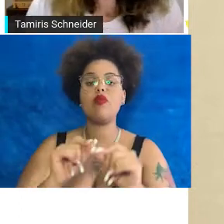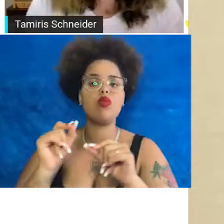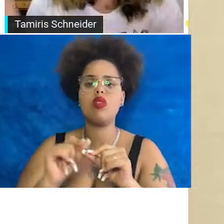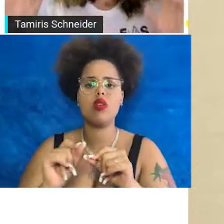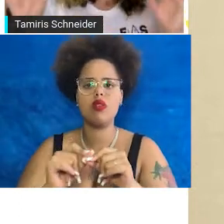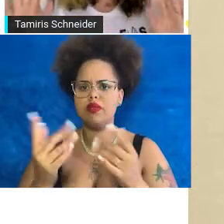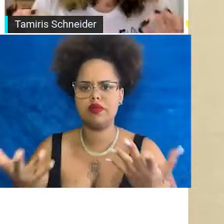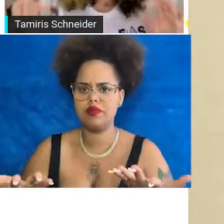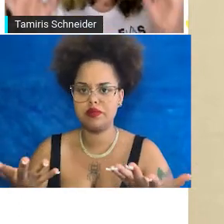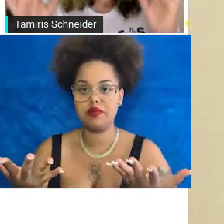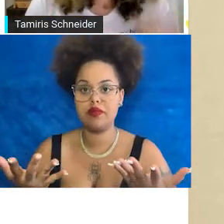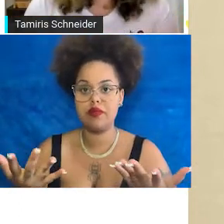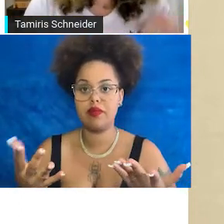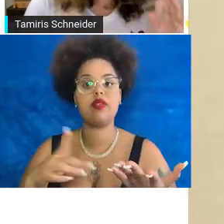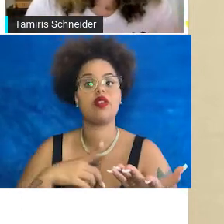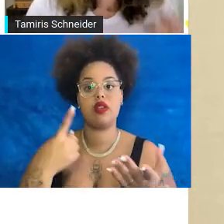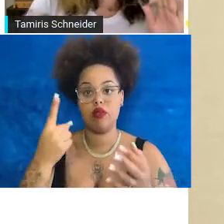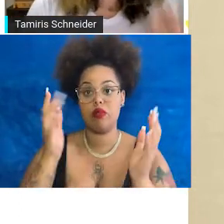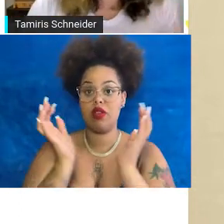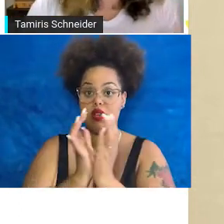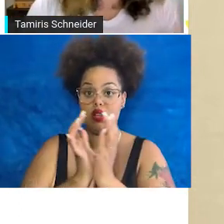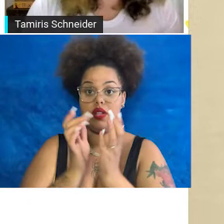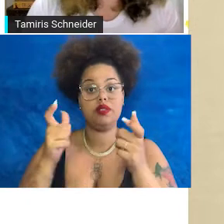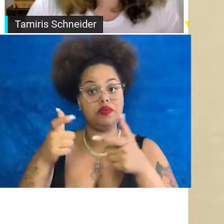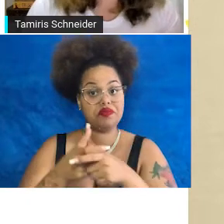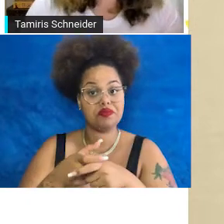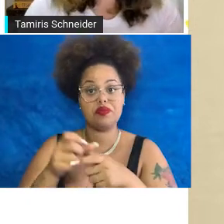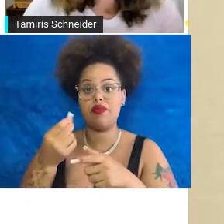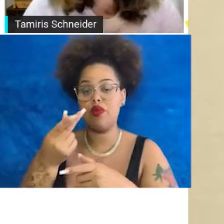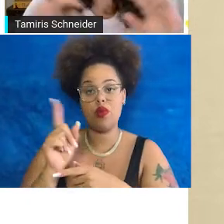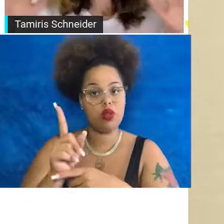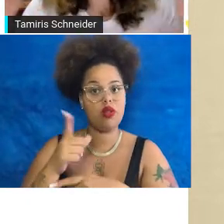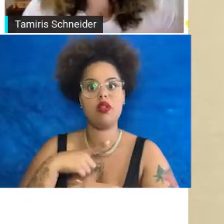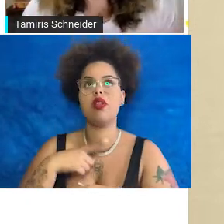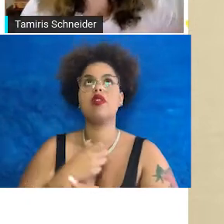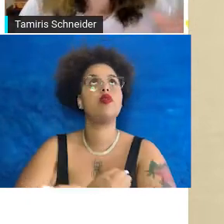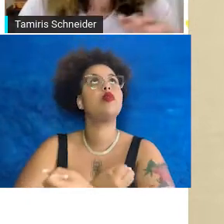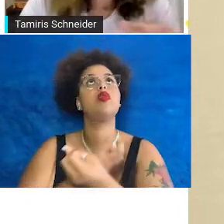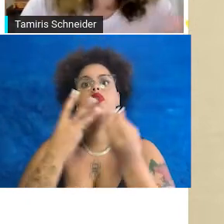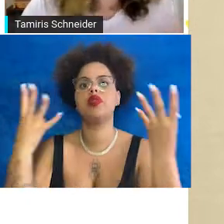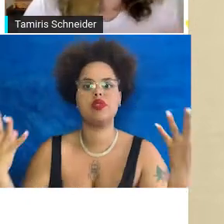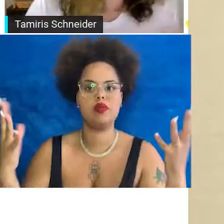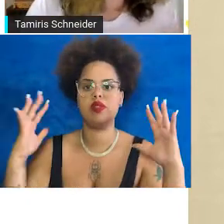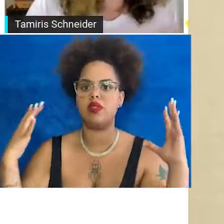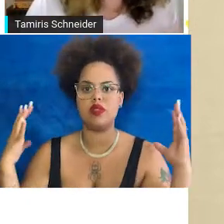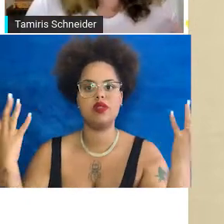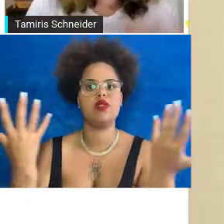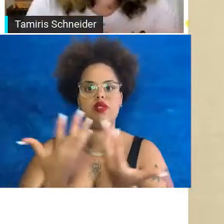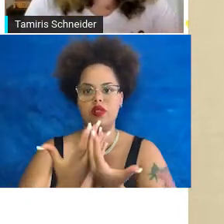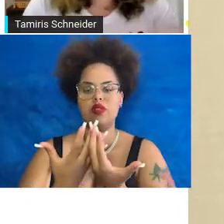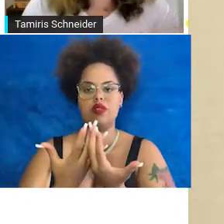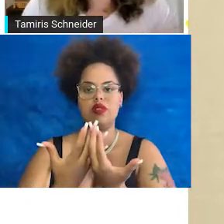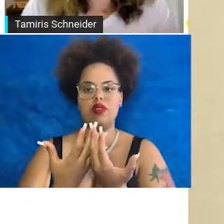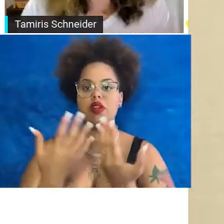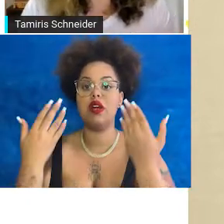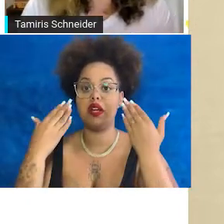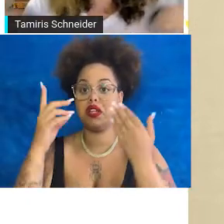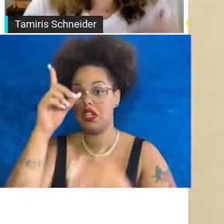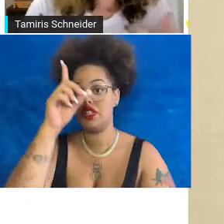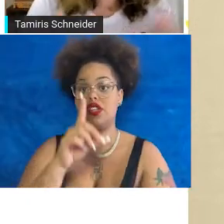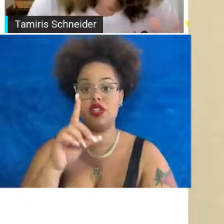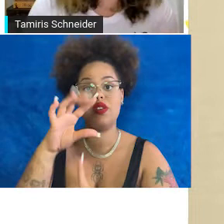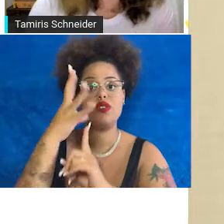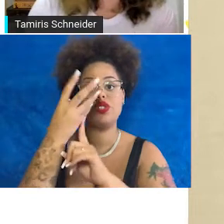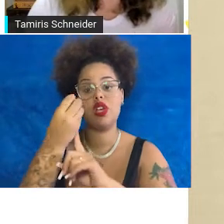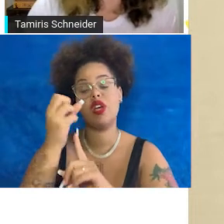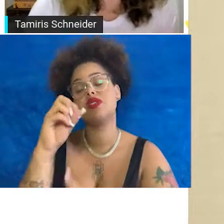faço? Tendo uma equipe pequena ou não, tendo milhões de pessoas ao seu redor ali na direção de arte, ou tendo